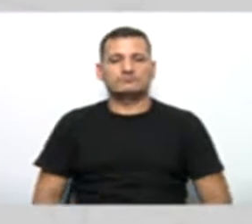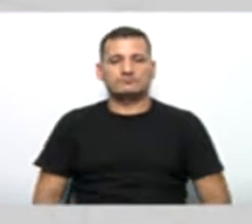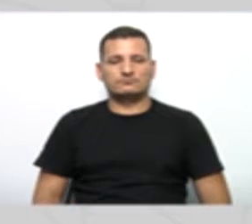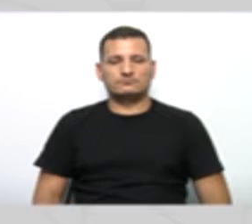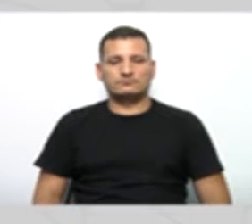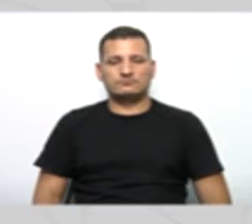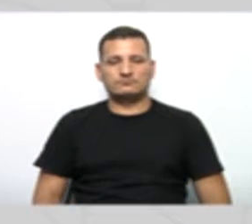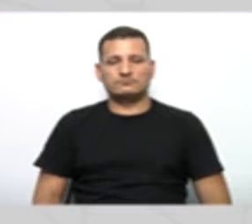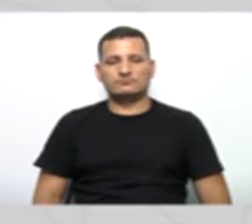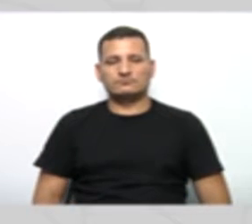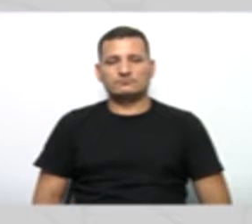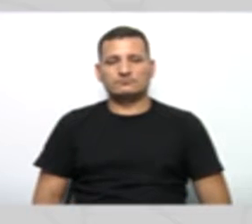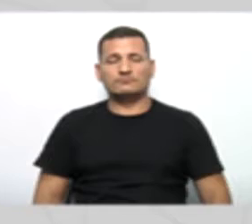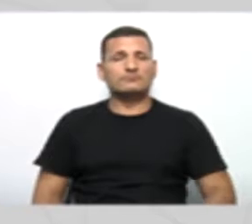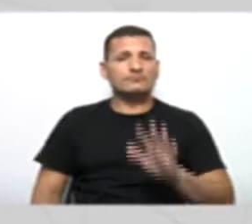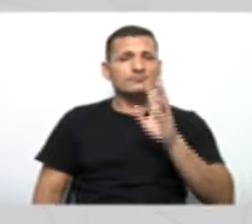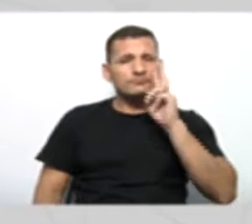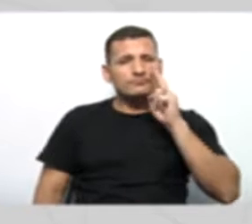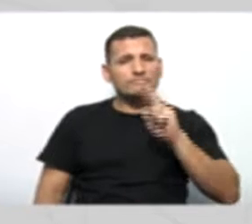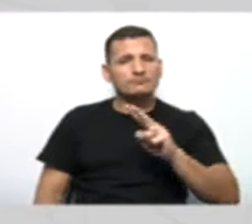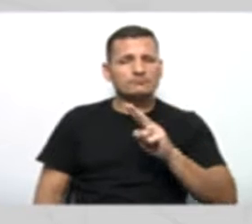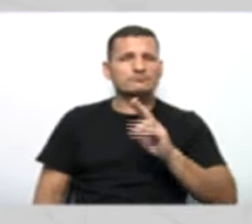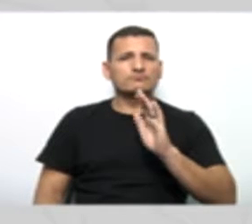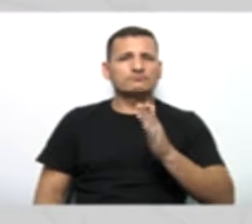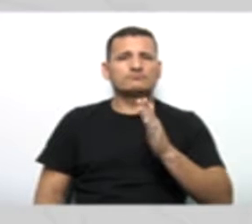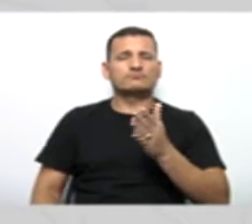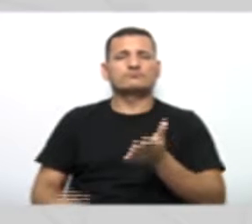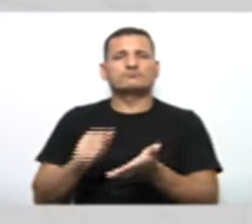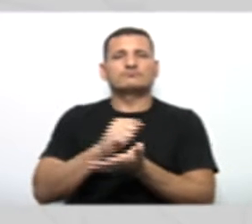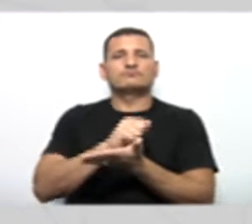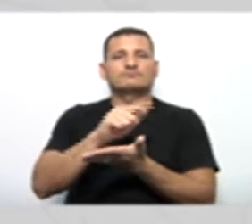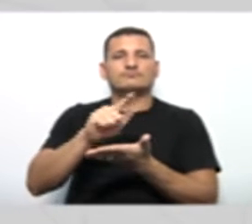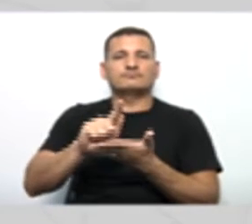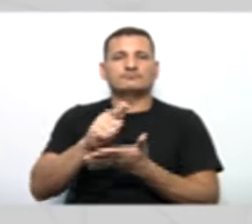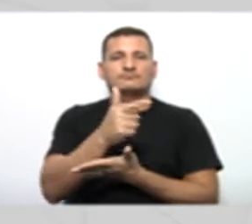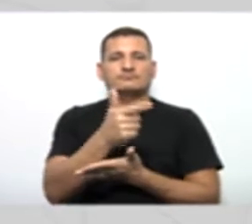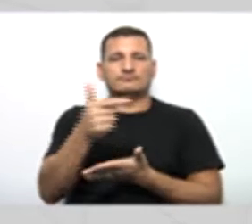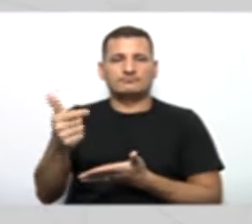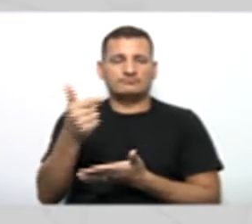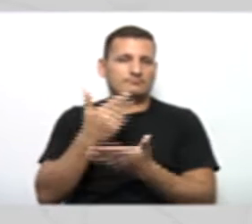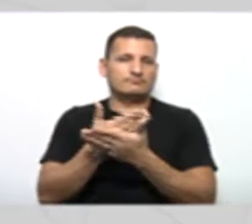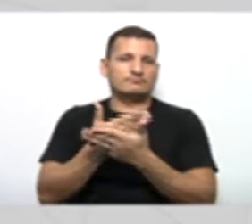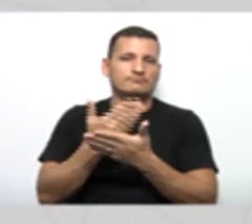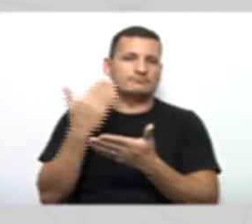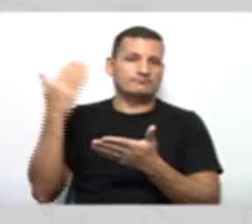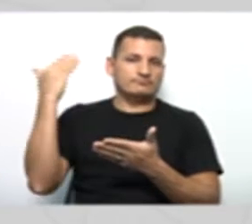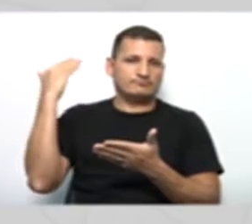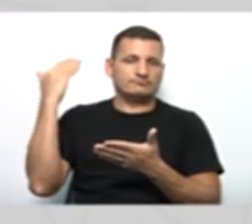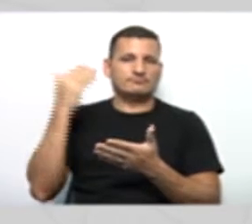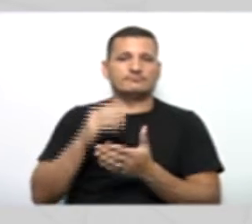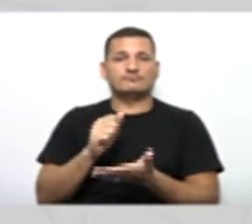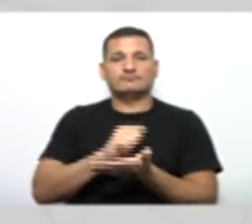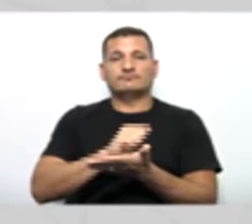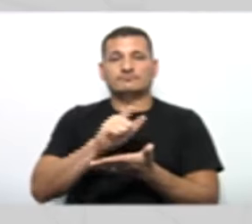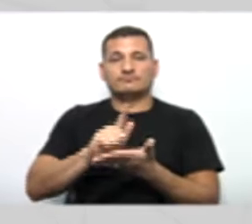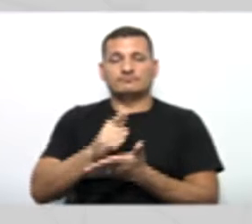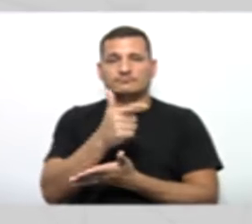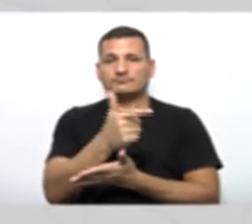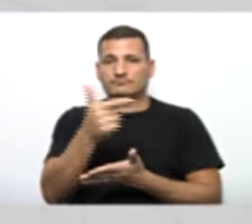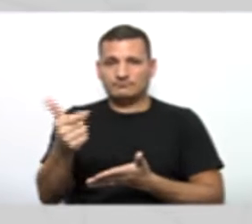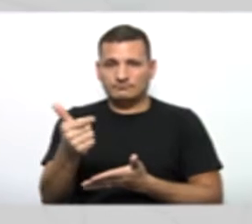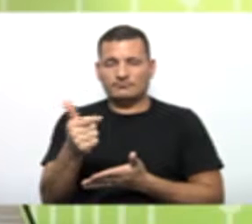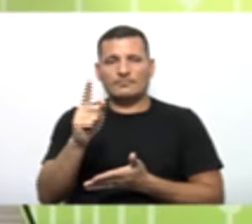Nós vimos um pouco sobre isso na Agenda 21, na aula anterior. A Agenda 21 é